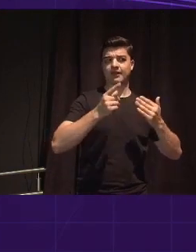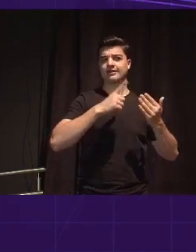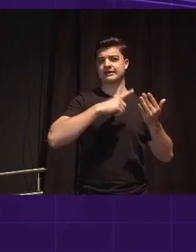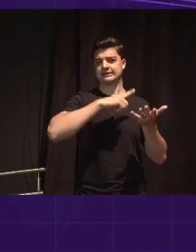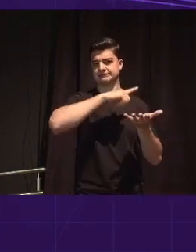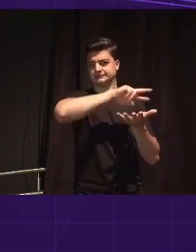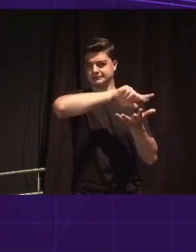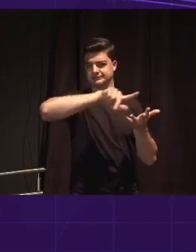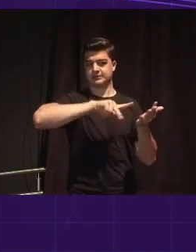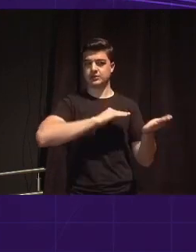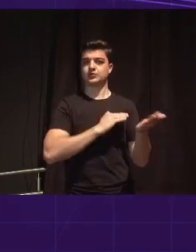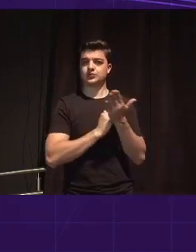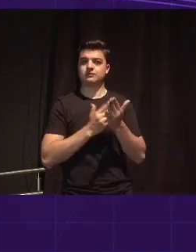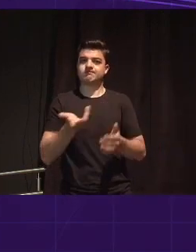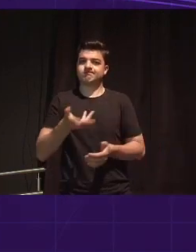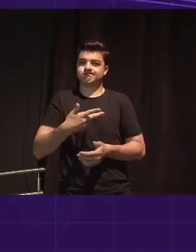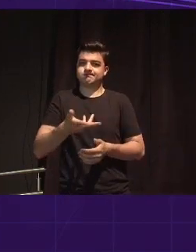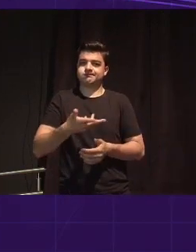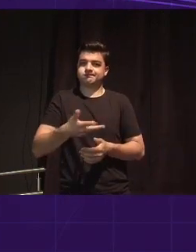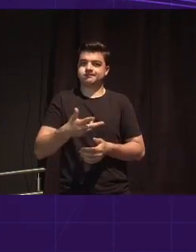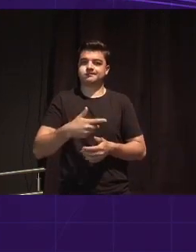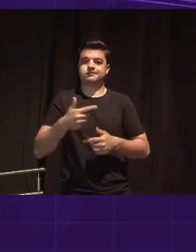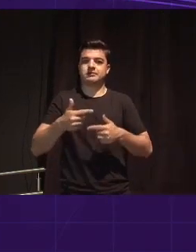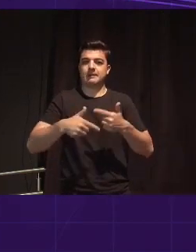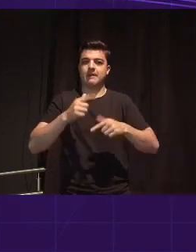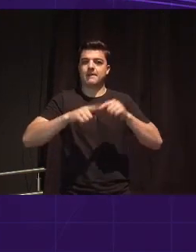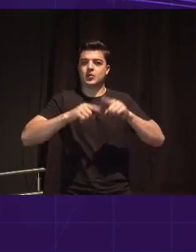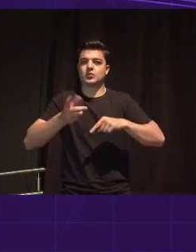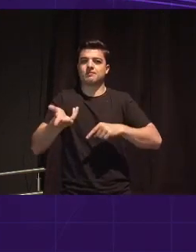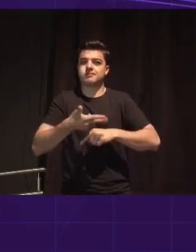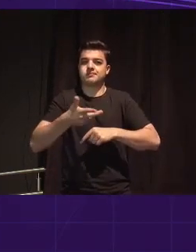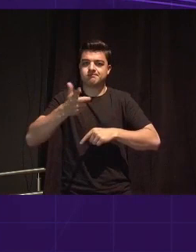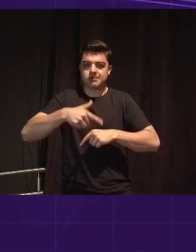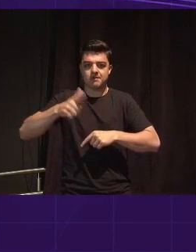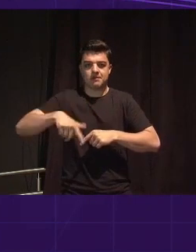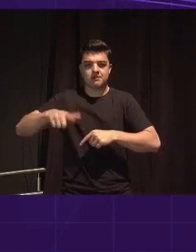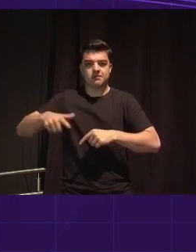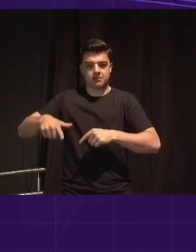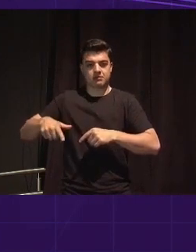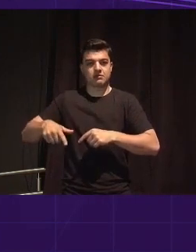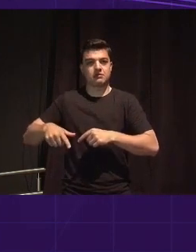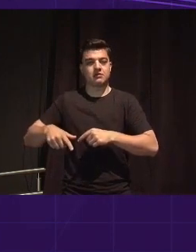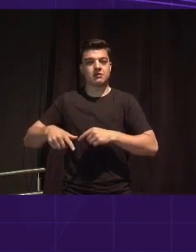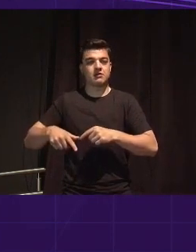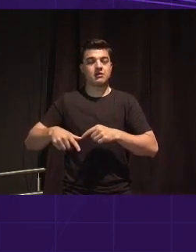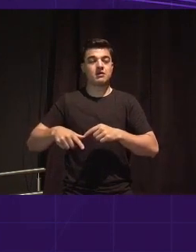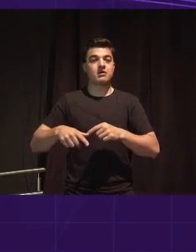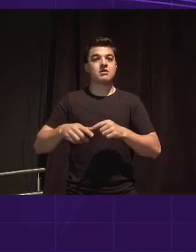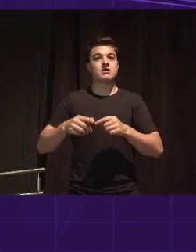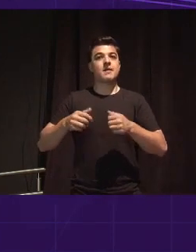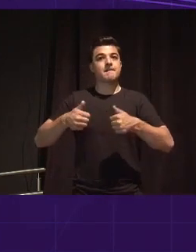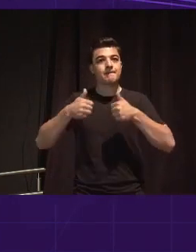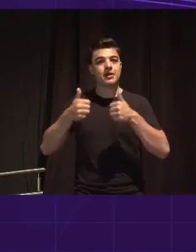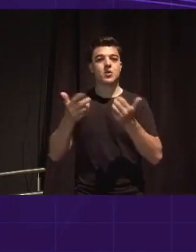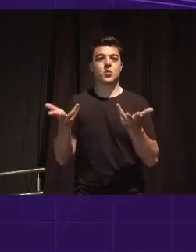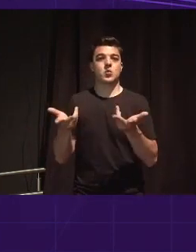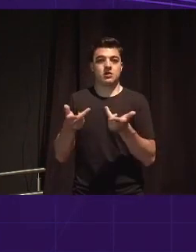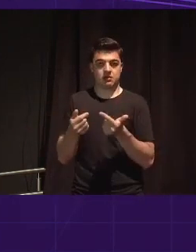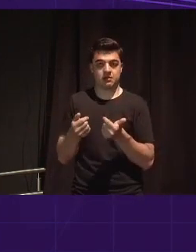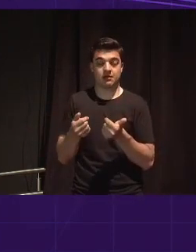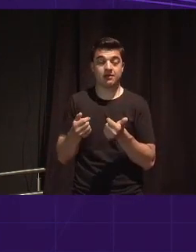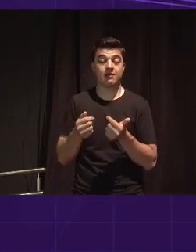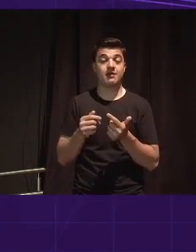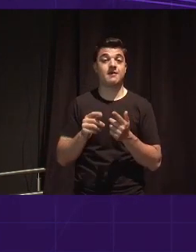na agilidade, para que esses times fossem cada vez mais ágeis, né? Eficientes, mas, gente, a